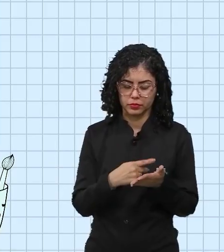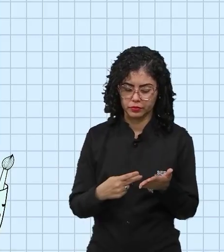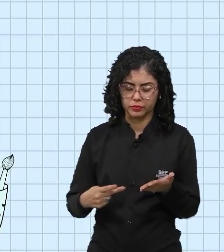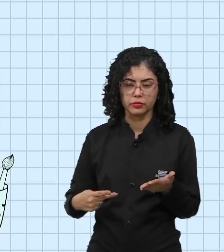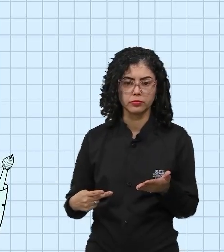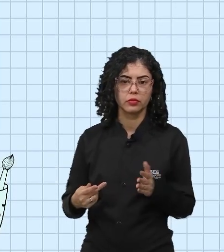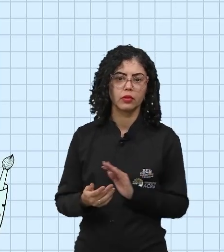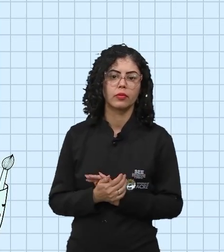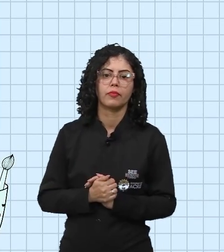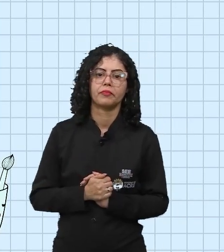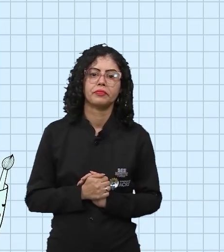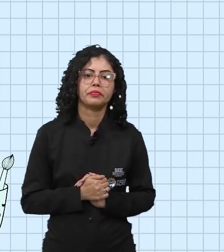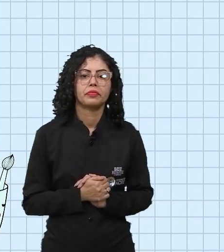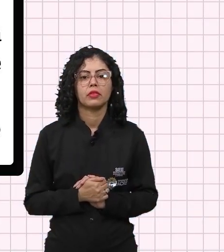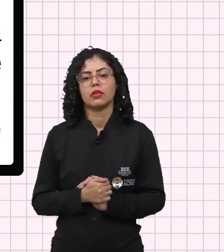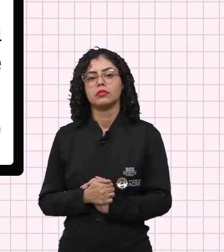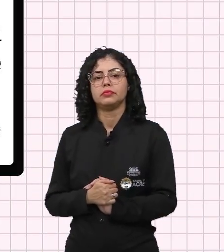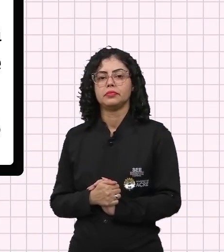nas poesias.